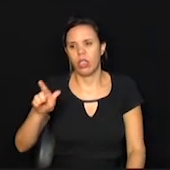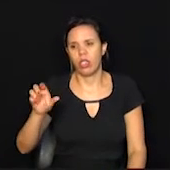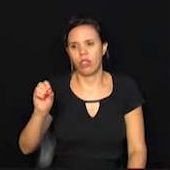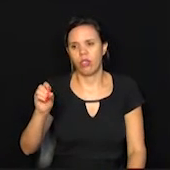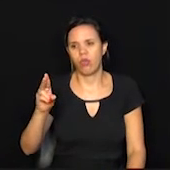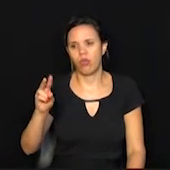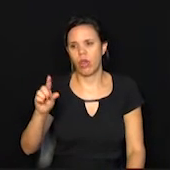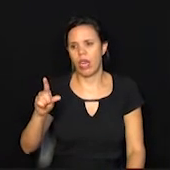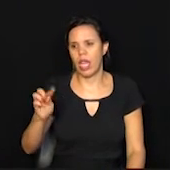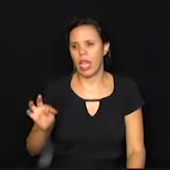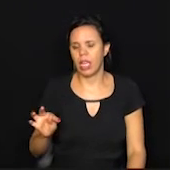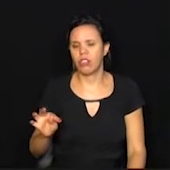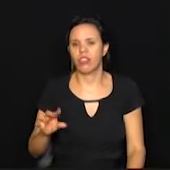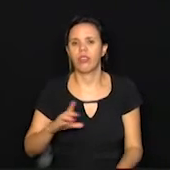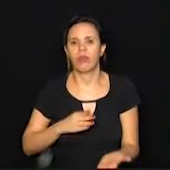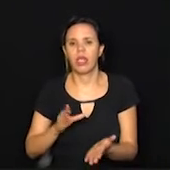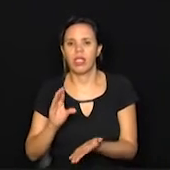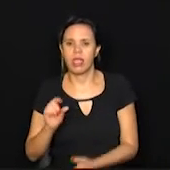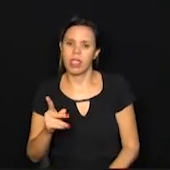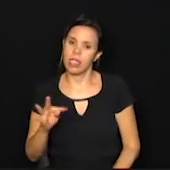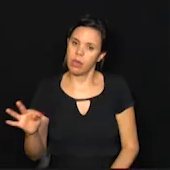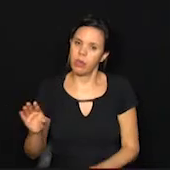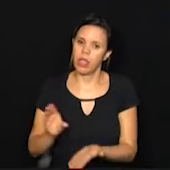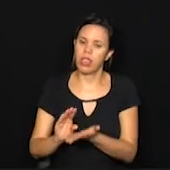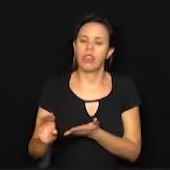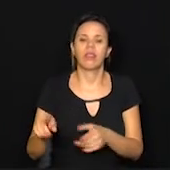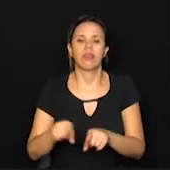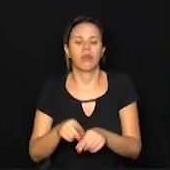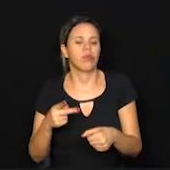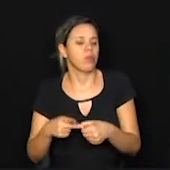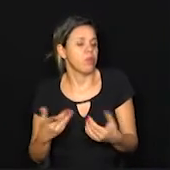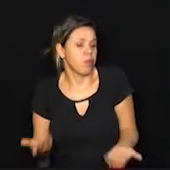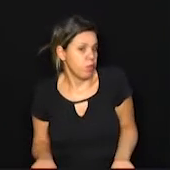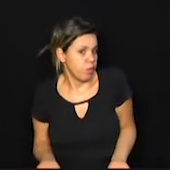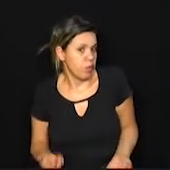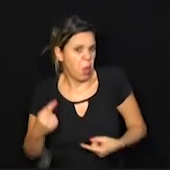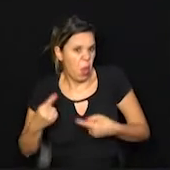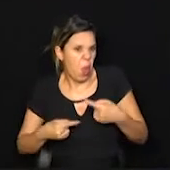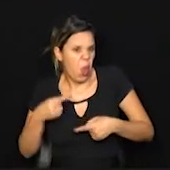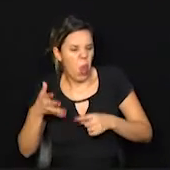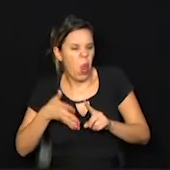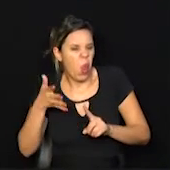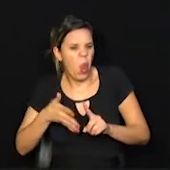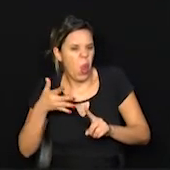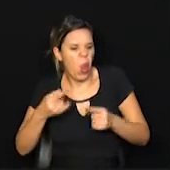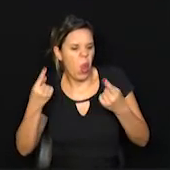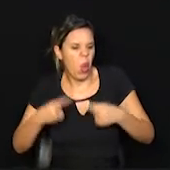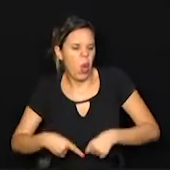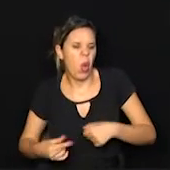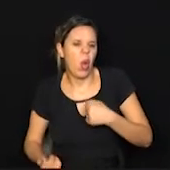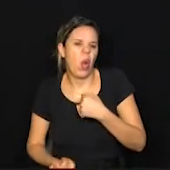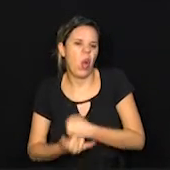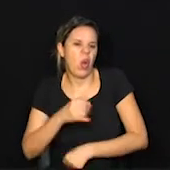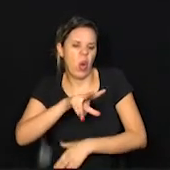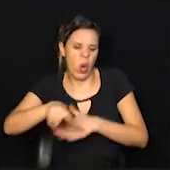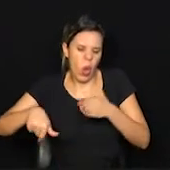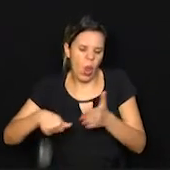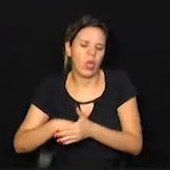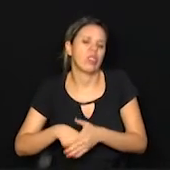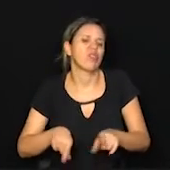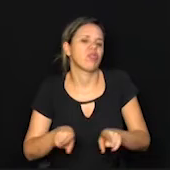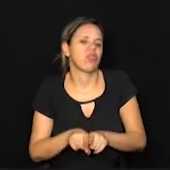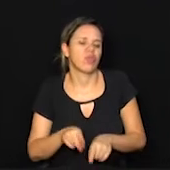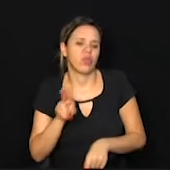CPI sobre Jesus na Petrobras então assim é isso é coisa do discurso contra a corrupção é um discurso que os golpistas